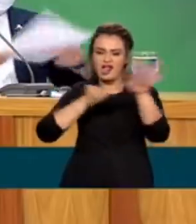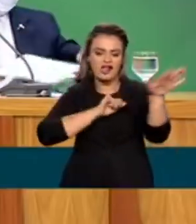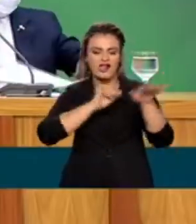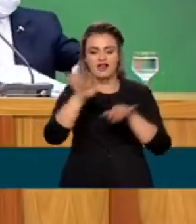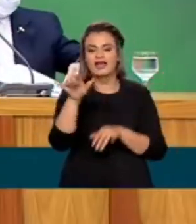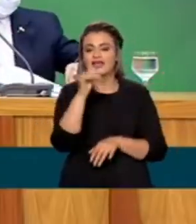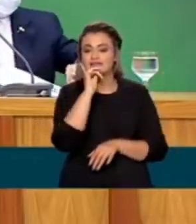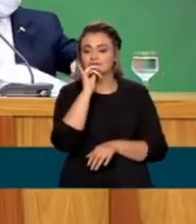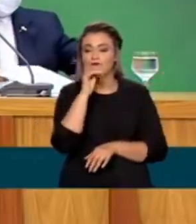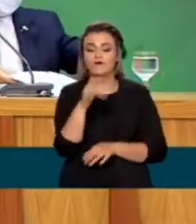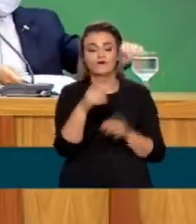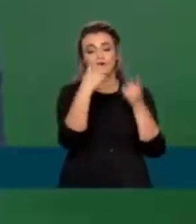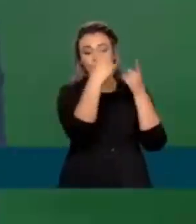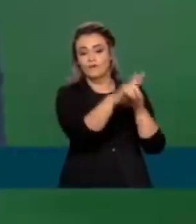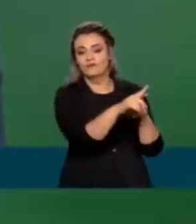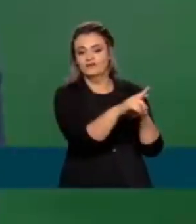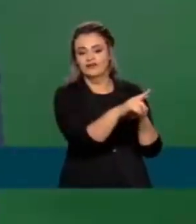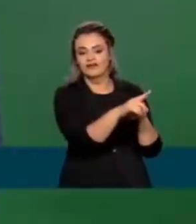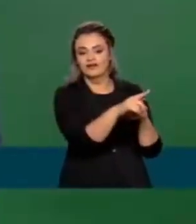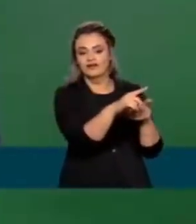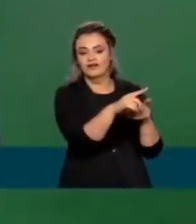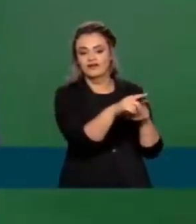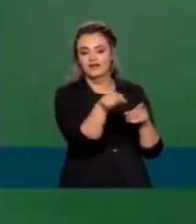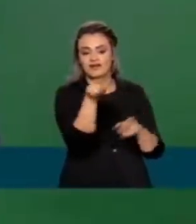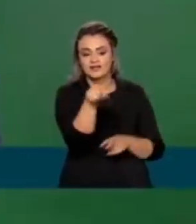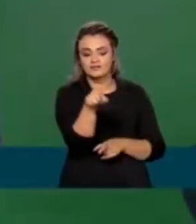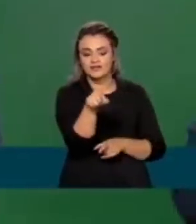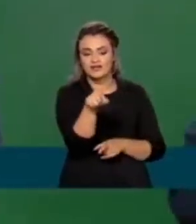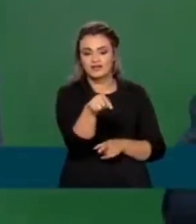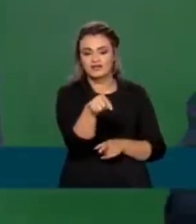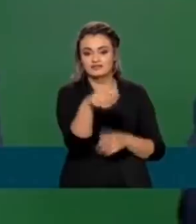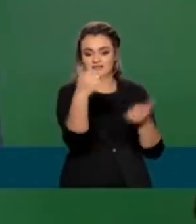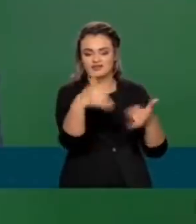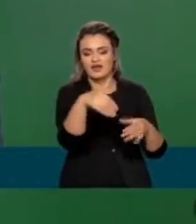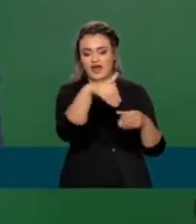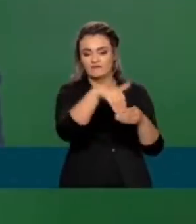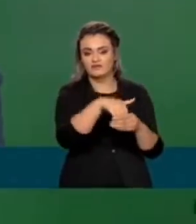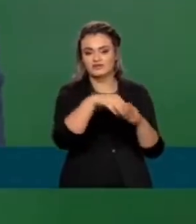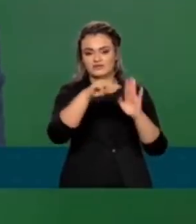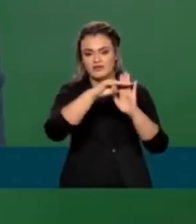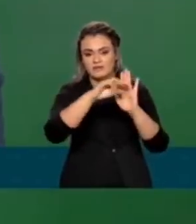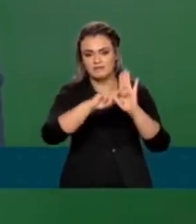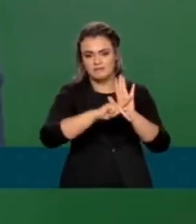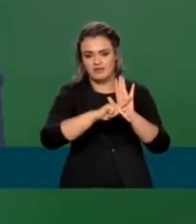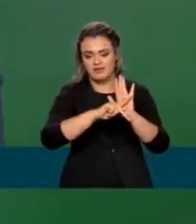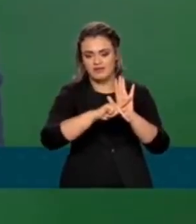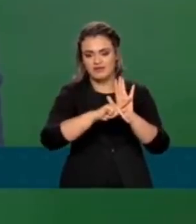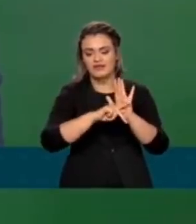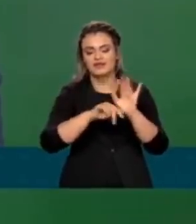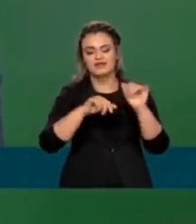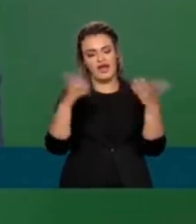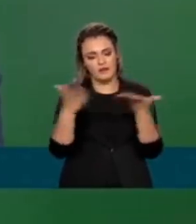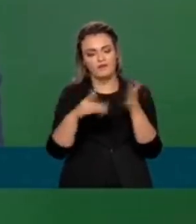uma contra o líder do governo na votação da medida provisória que se transformou na